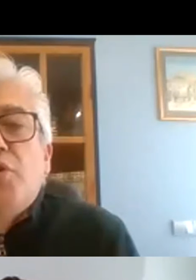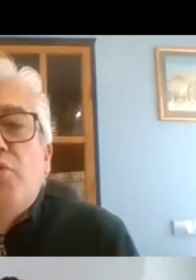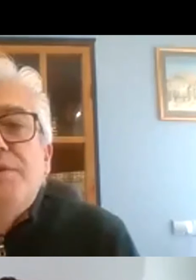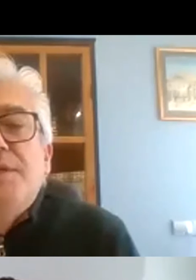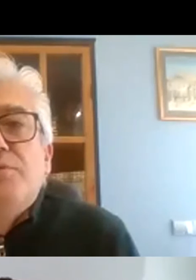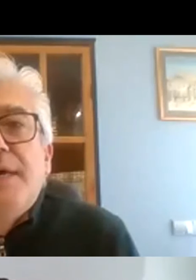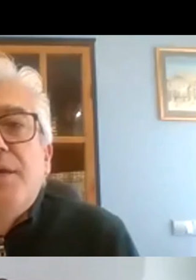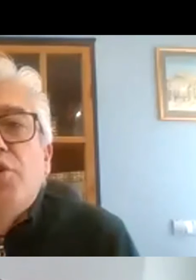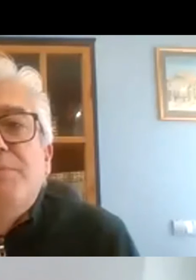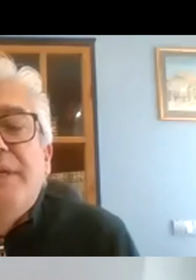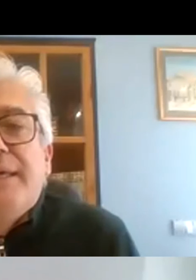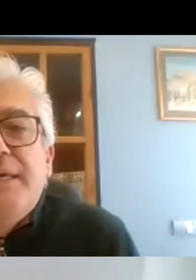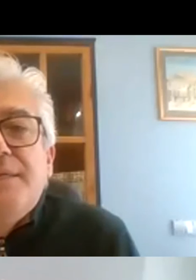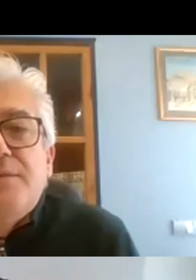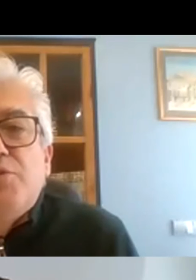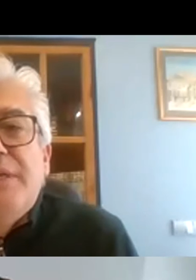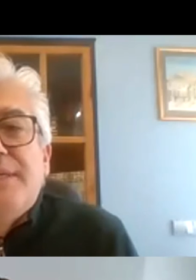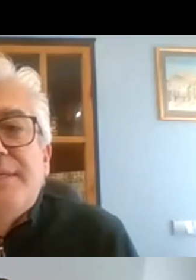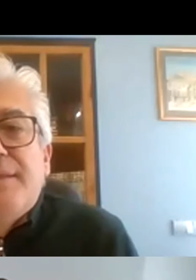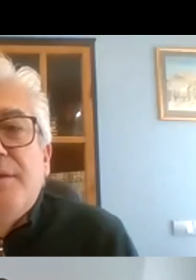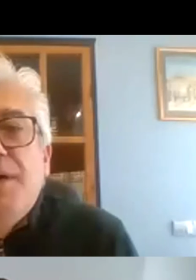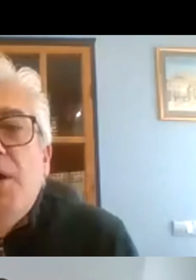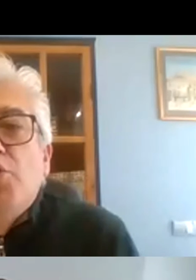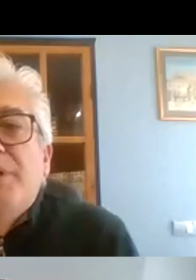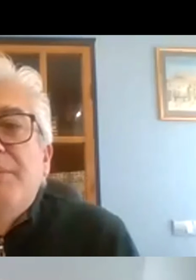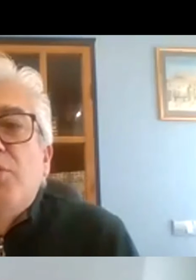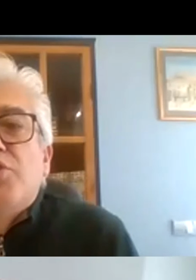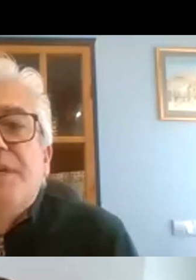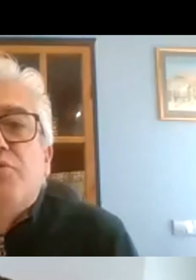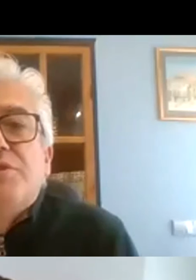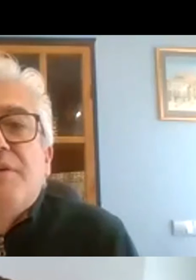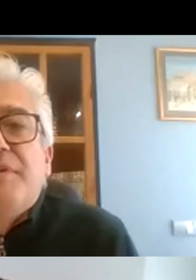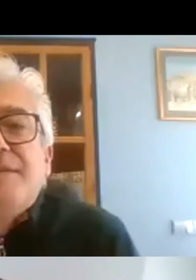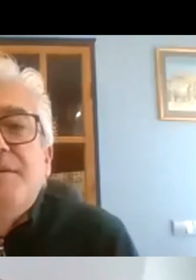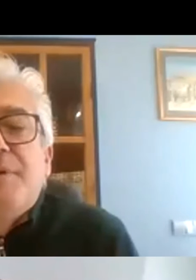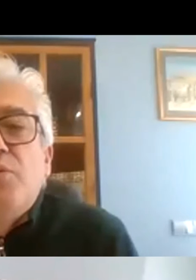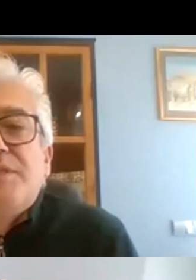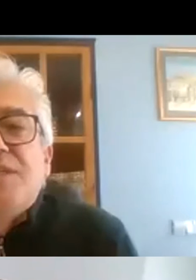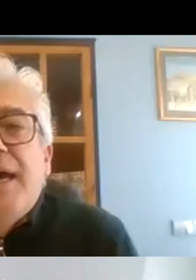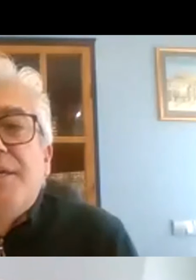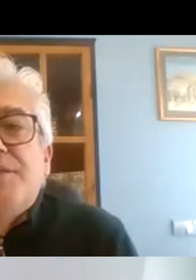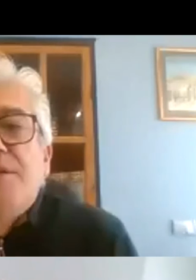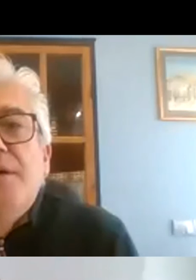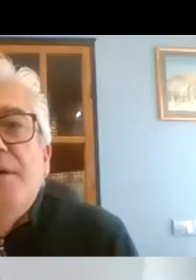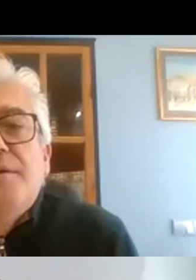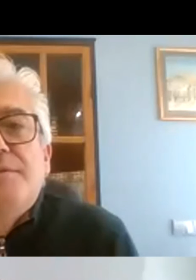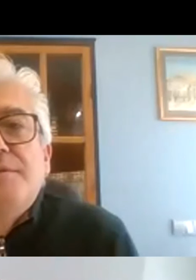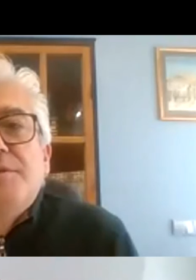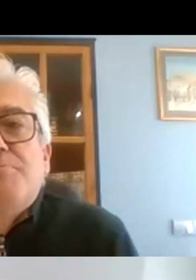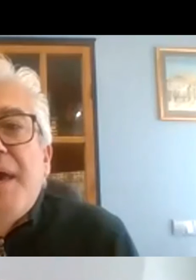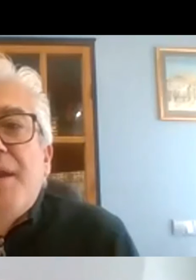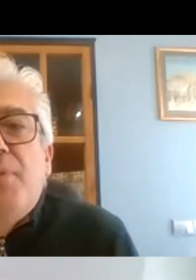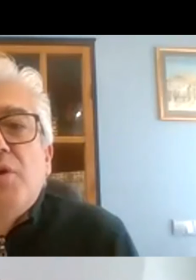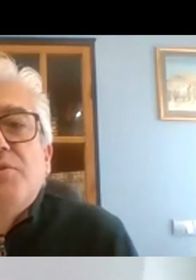foram reconhecidos em 2015 e 2017 os primeiros centros de referência para doenças raras que